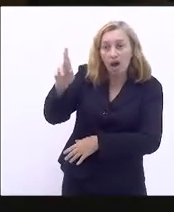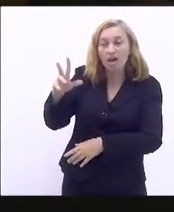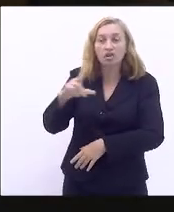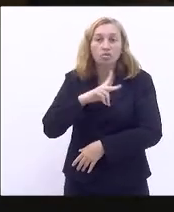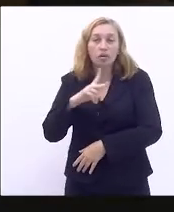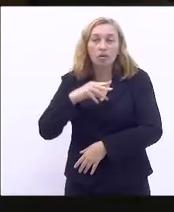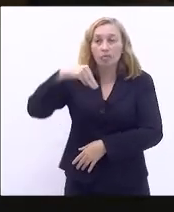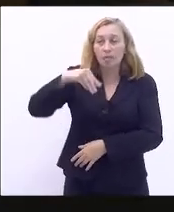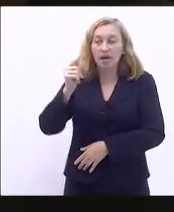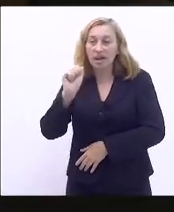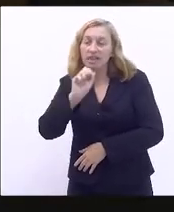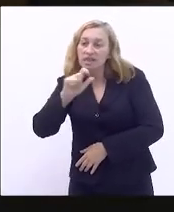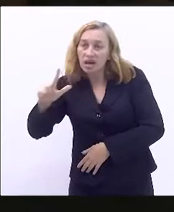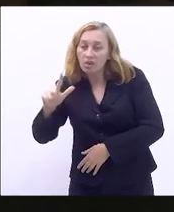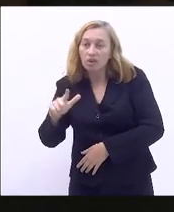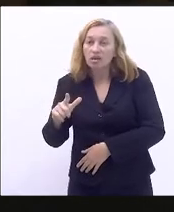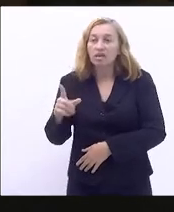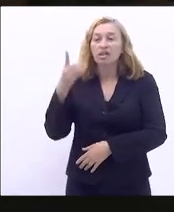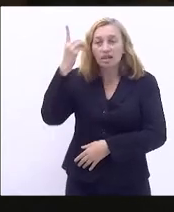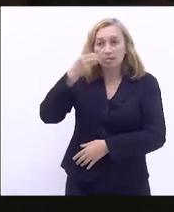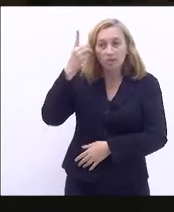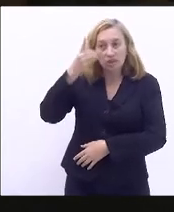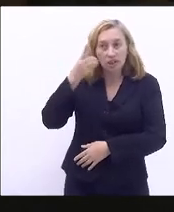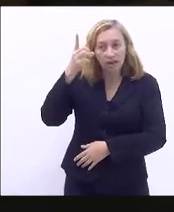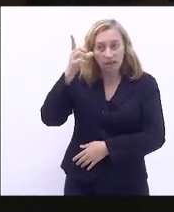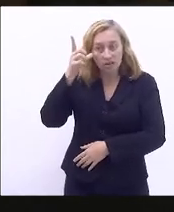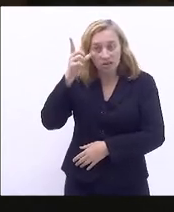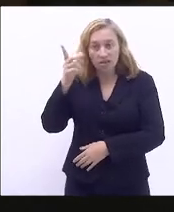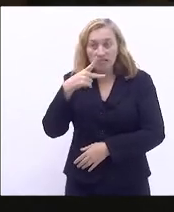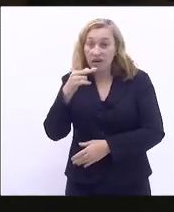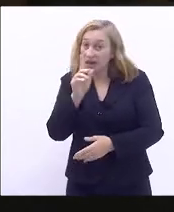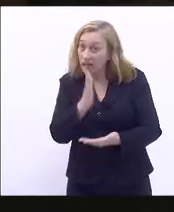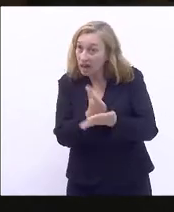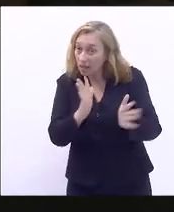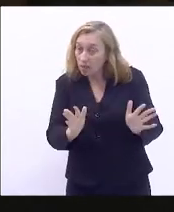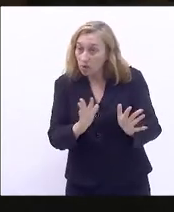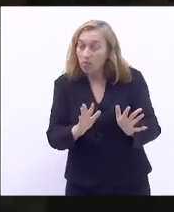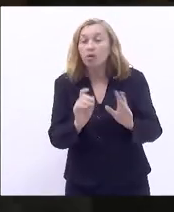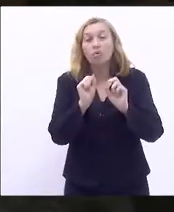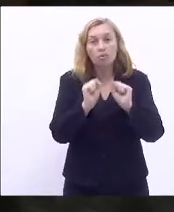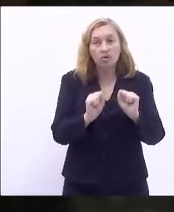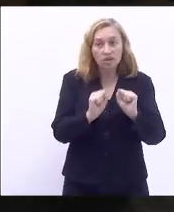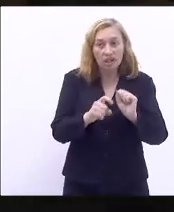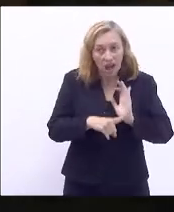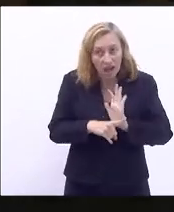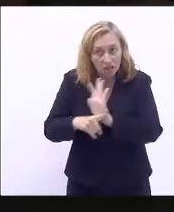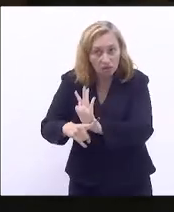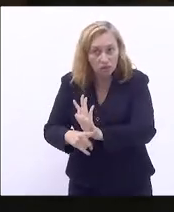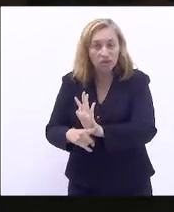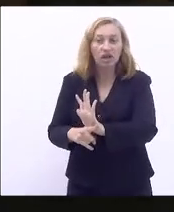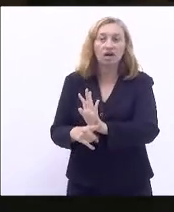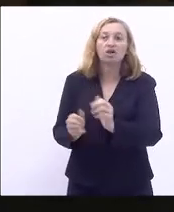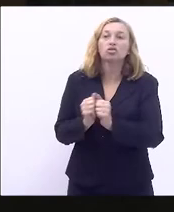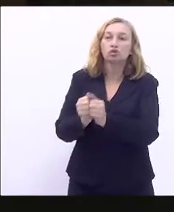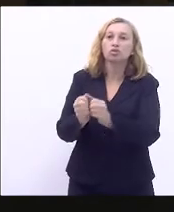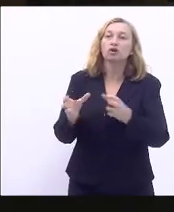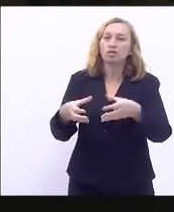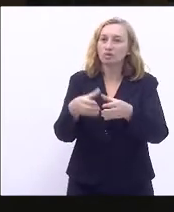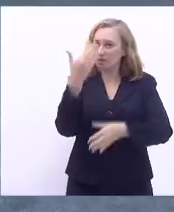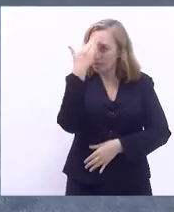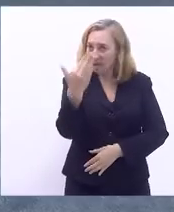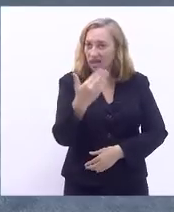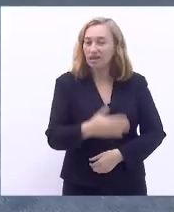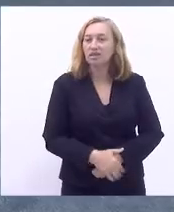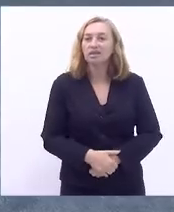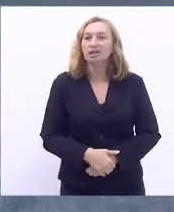manguezal, que diz a deputada Lucinha, não tem mais, que acabou. Então, Vossa Excelência poderá contribuir participando da comissão. Muito obrigado. E,